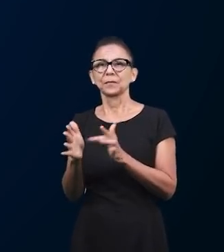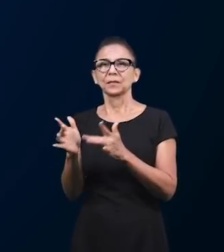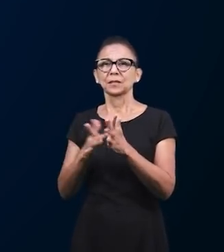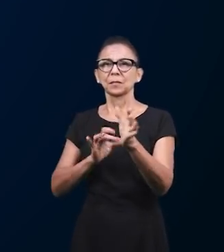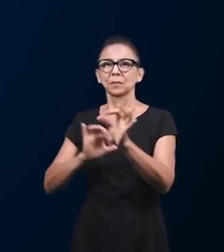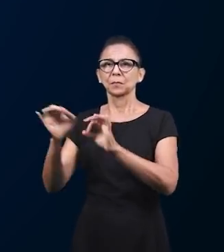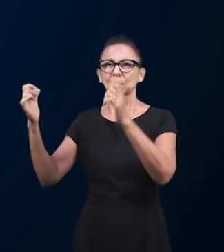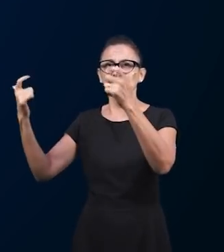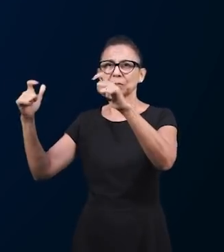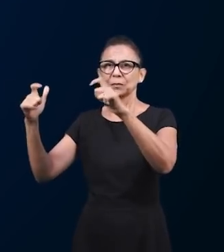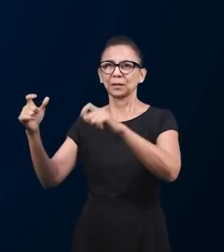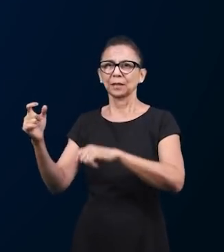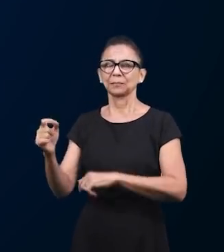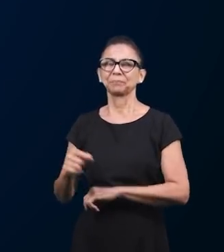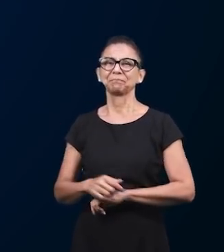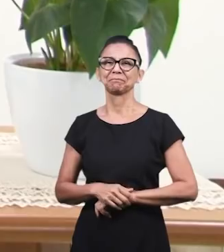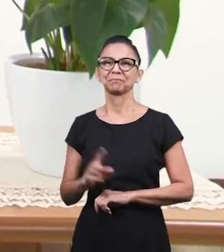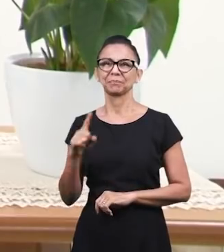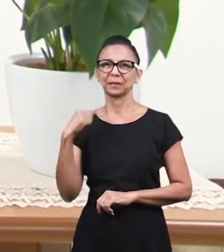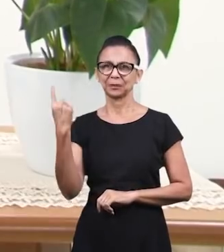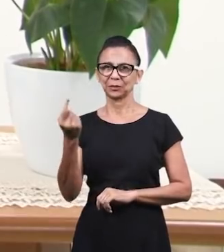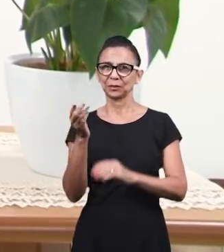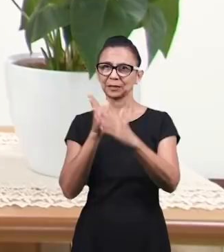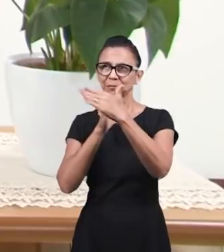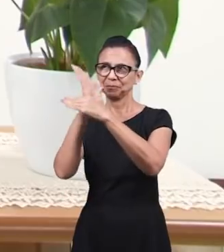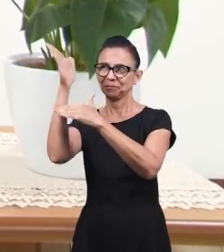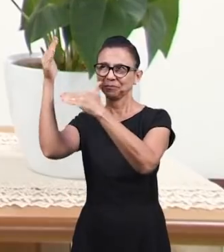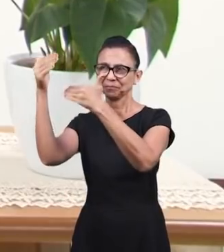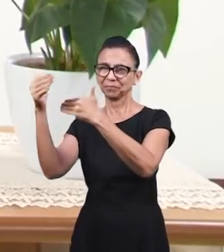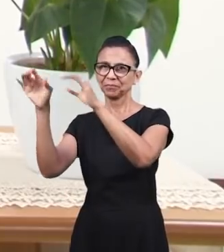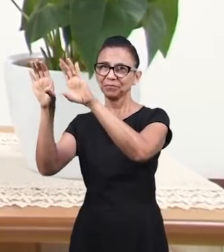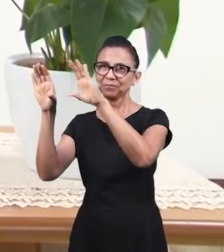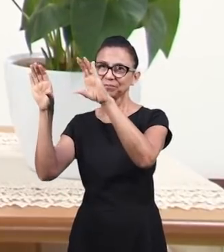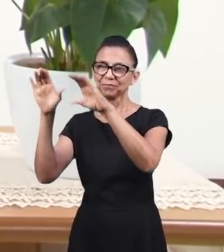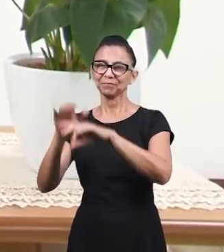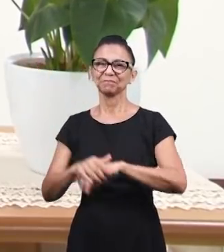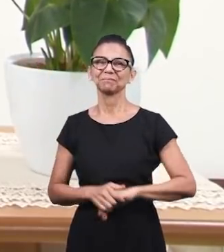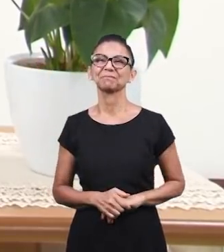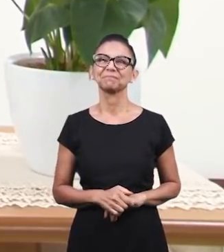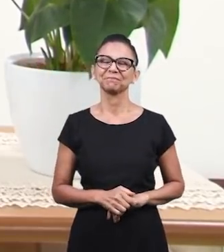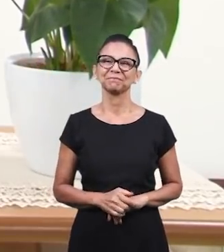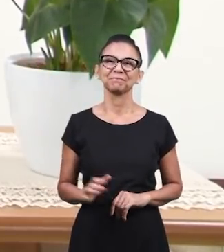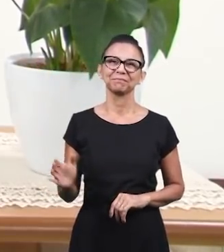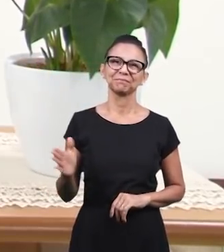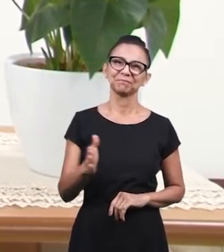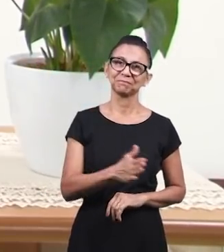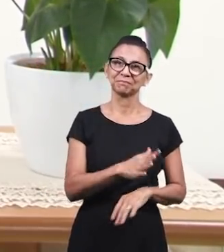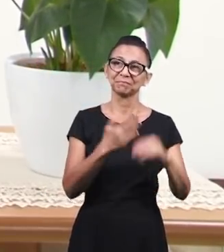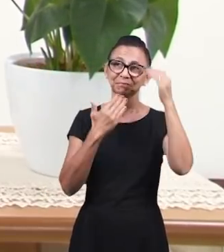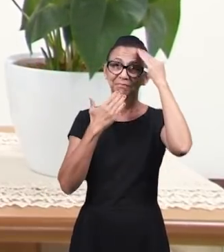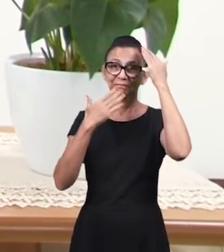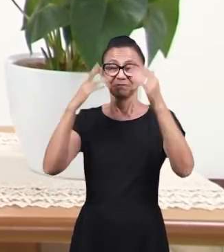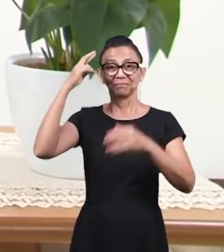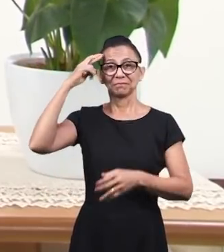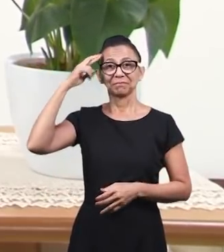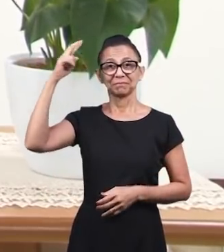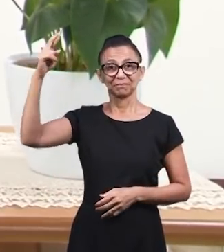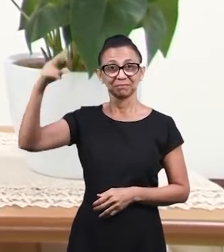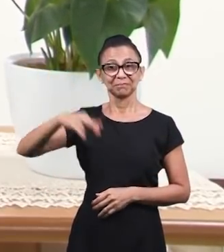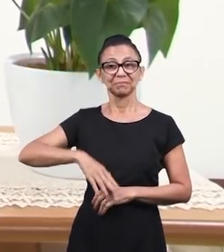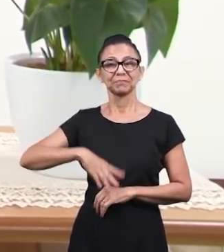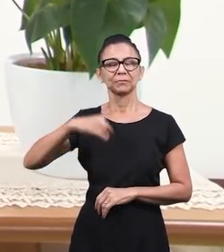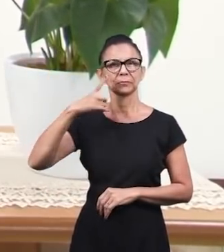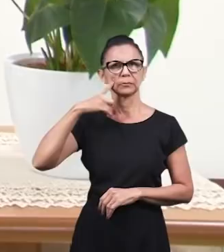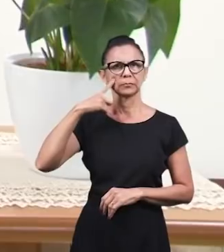um lugar, já preparou um lugar para nós. Muito bem, meus irmãos, nós glorificamos ao nome do Senhor porque temos visto